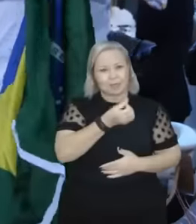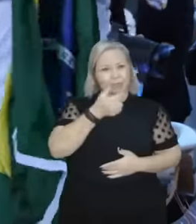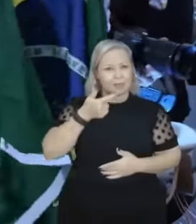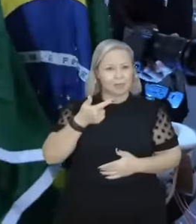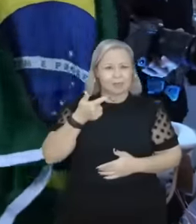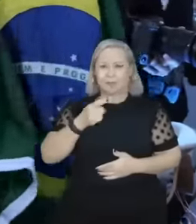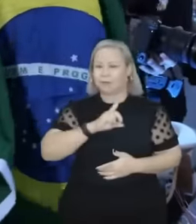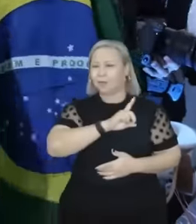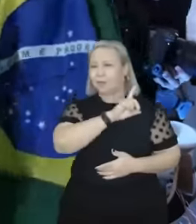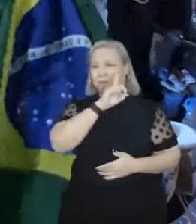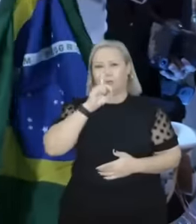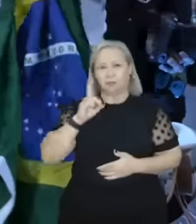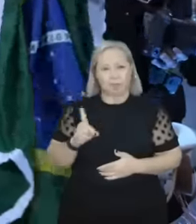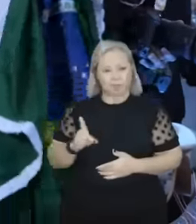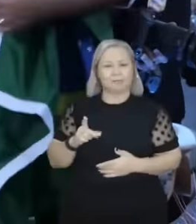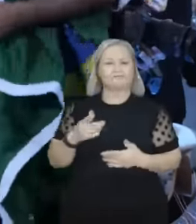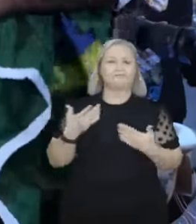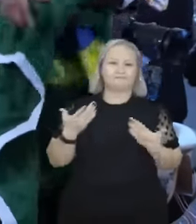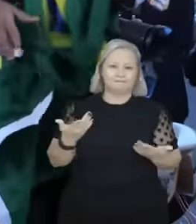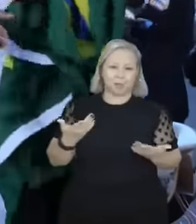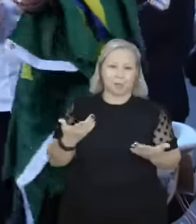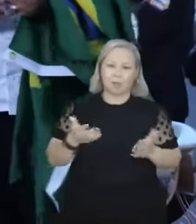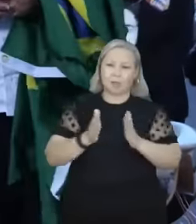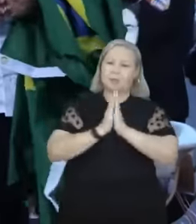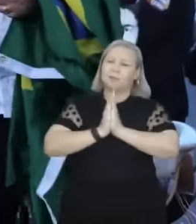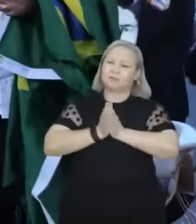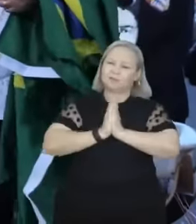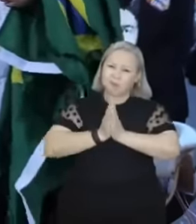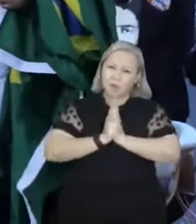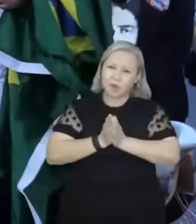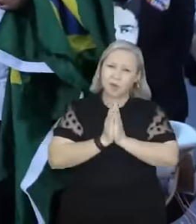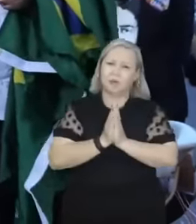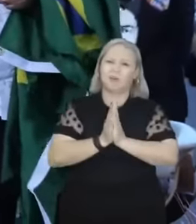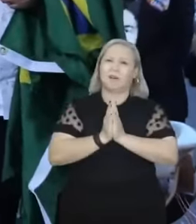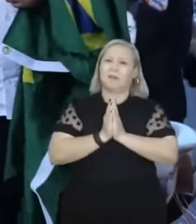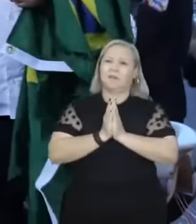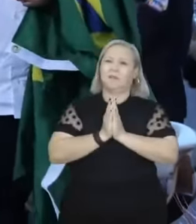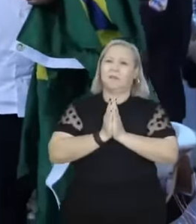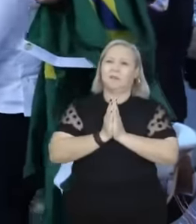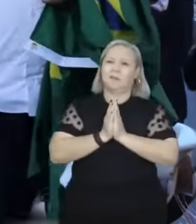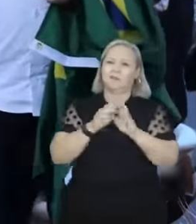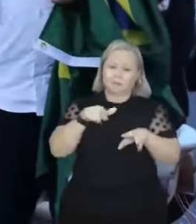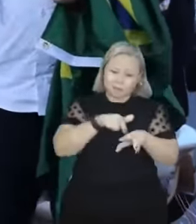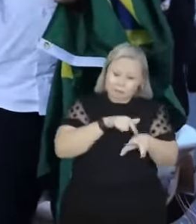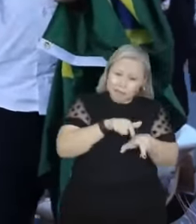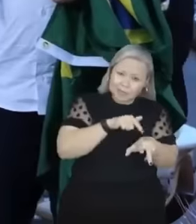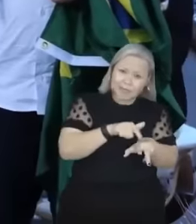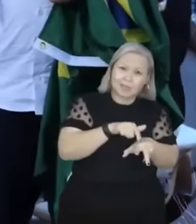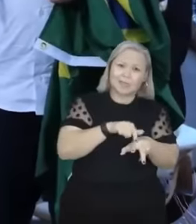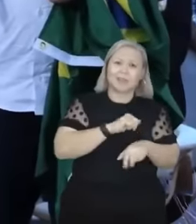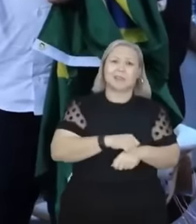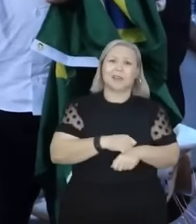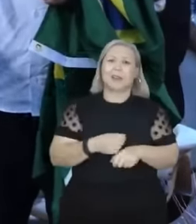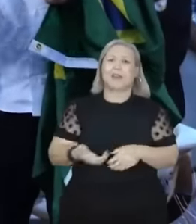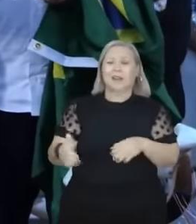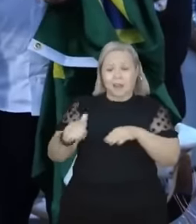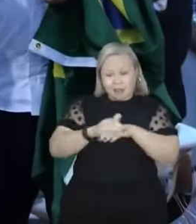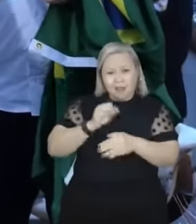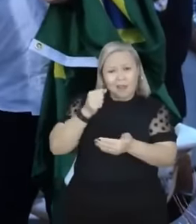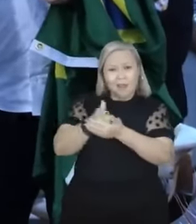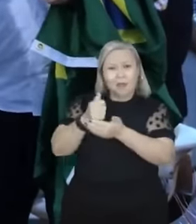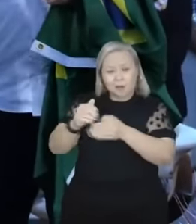62 dias, por favor, coloque uma alpercata nova, compre um sapato com sola de borracha, porque nós vamos